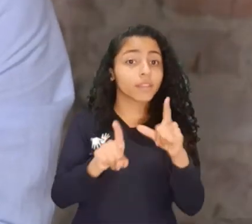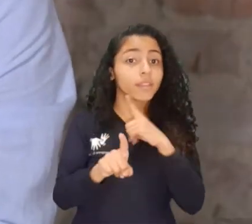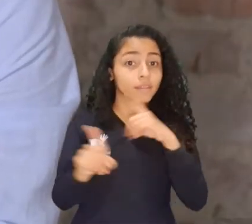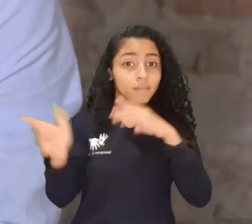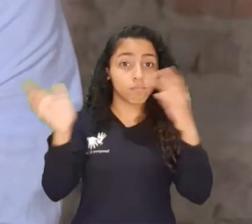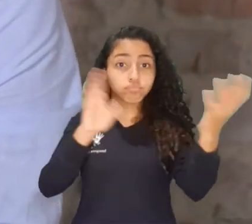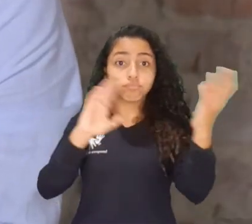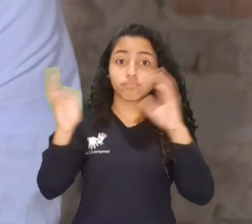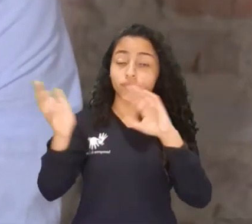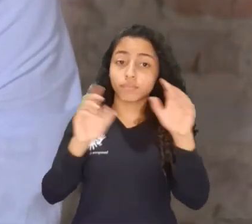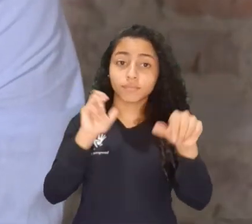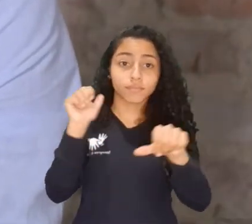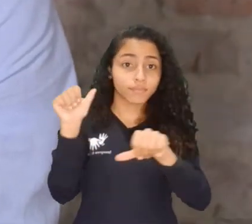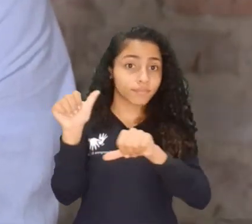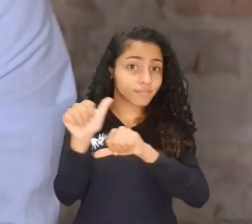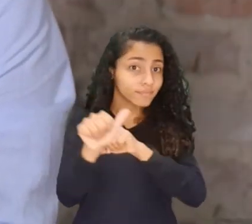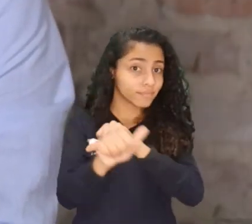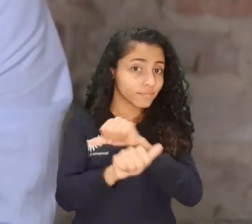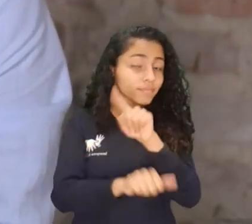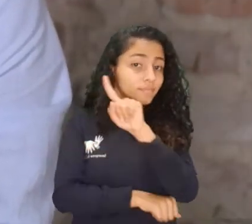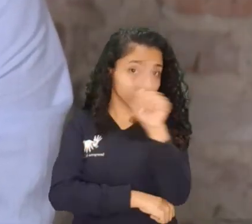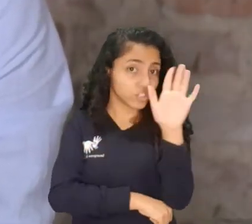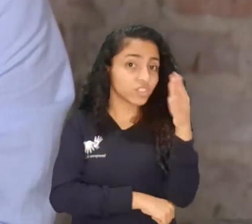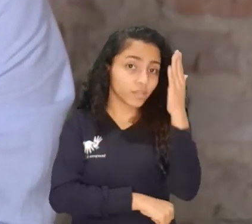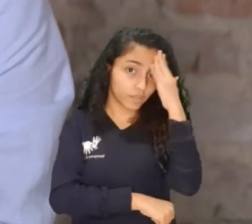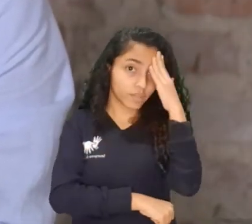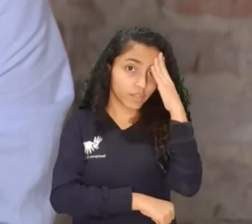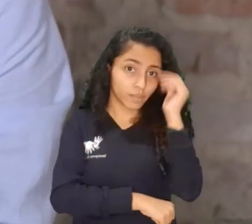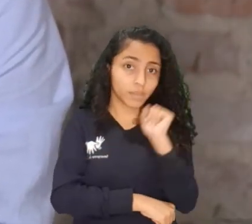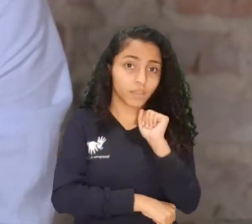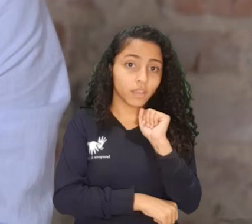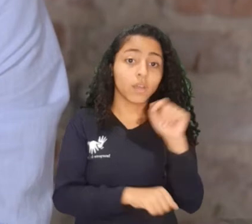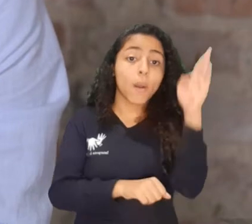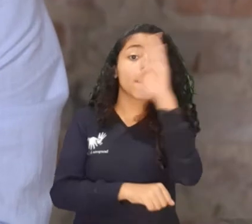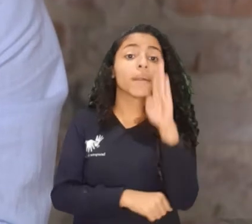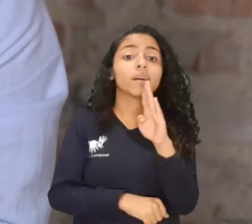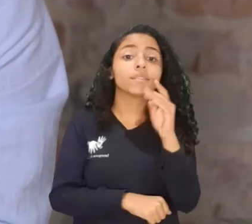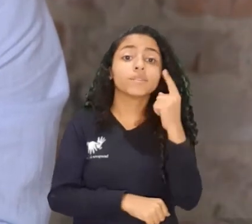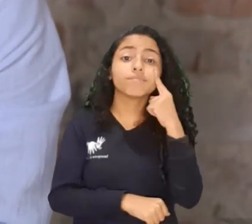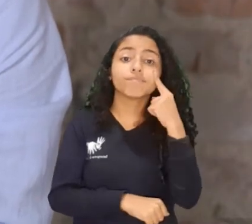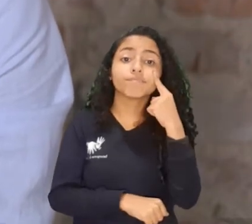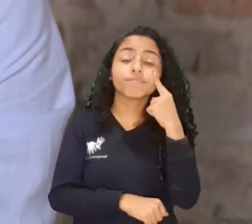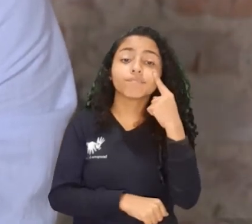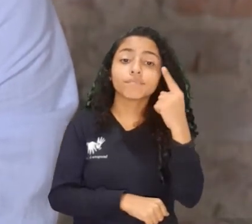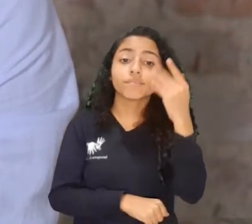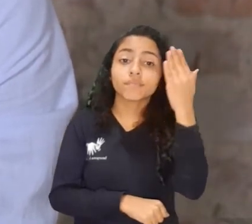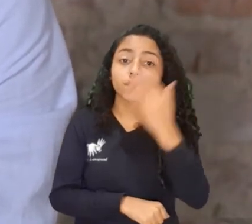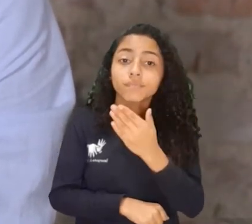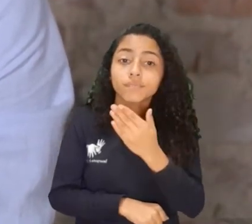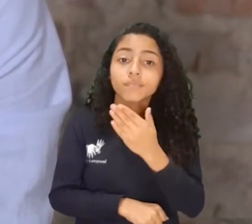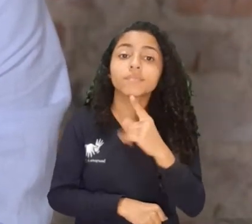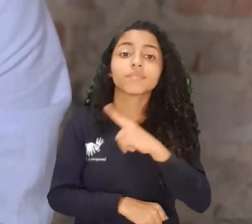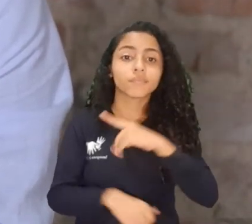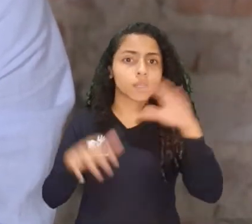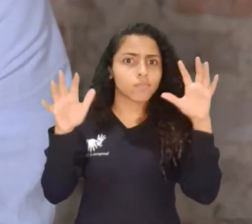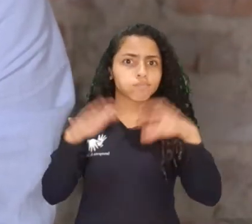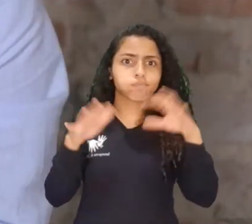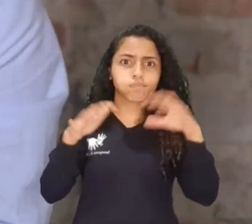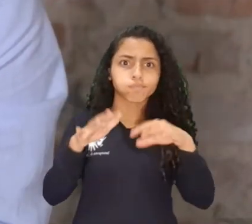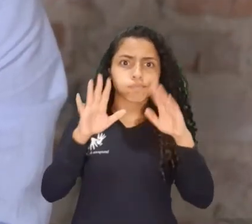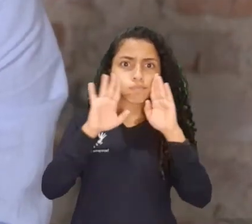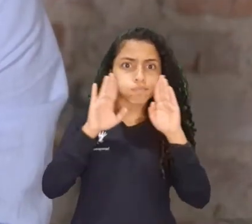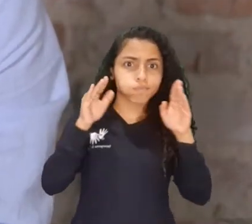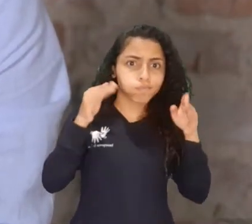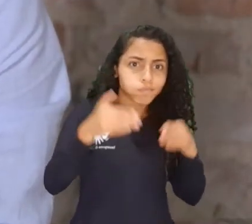que vocês também já viram aqui. E no Brasil as tendências mostram que nós vamos ter chuvas cada vez mais concentradas na região sudeste e sul